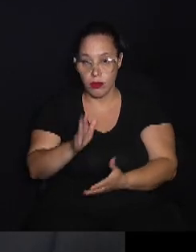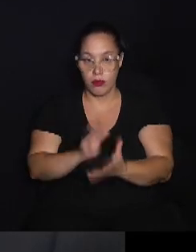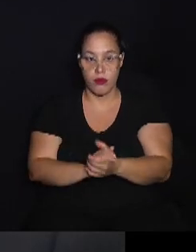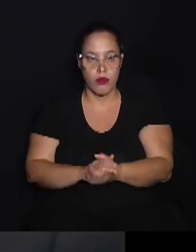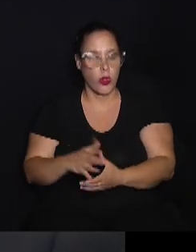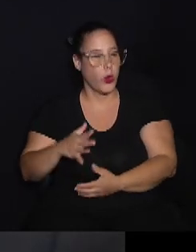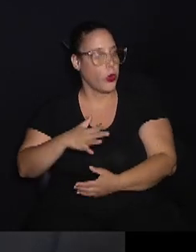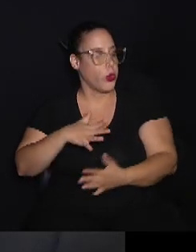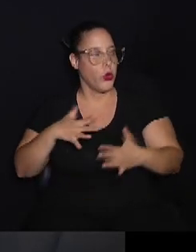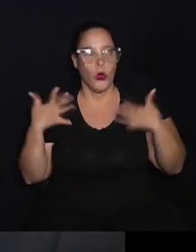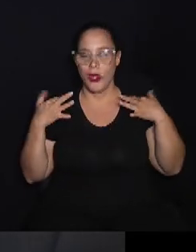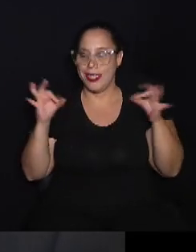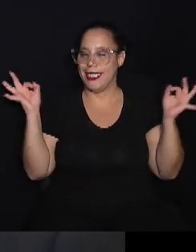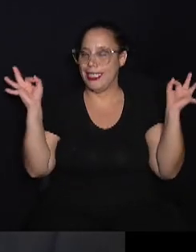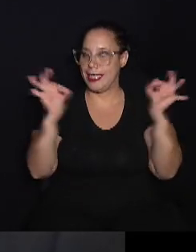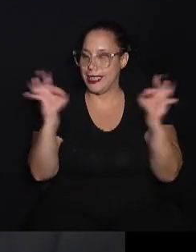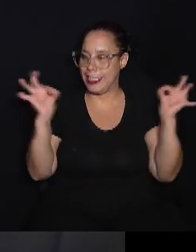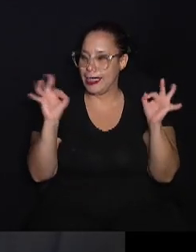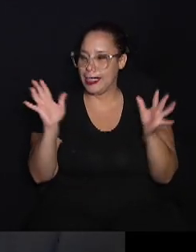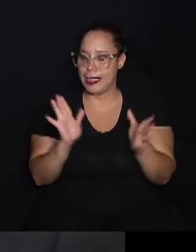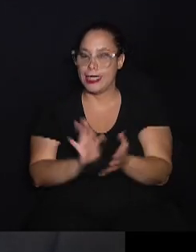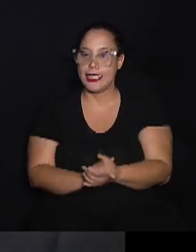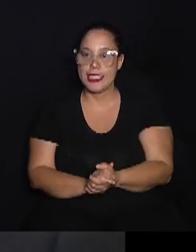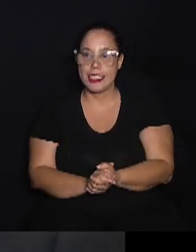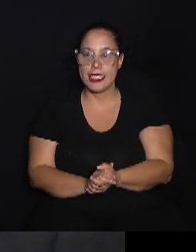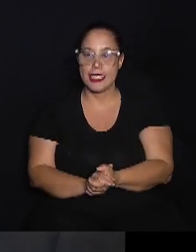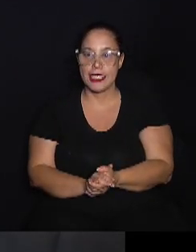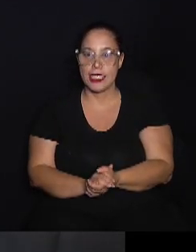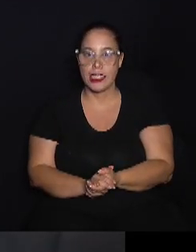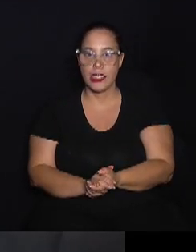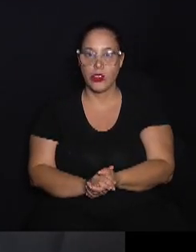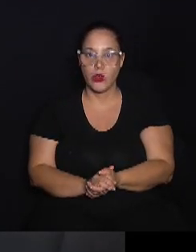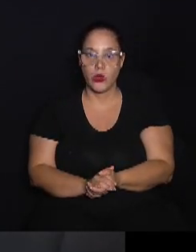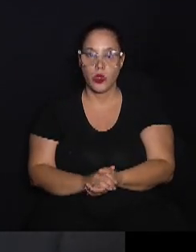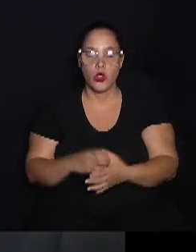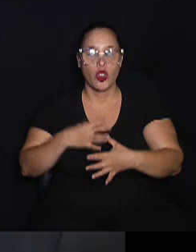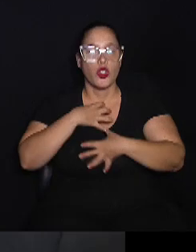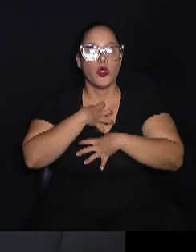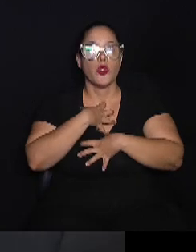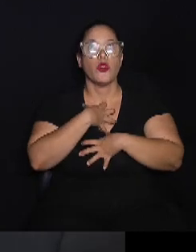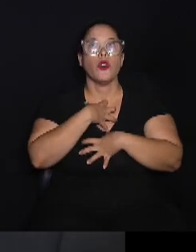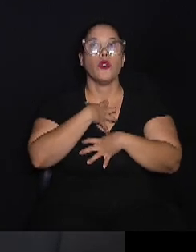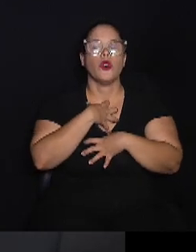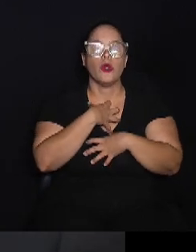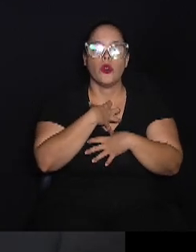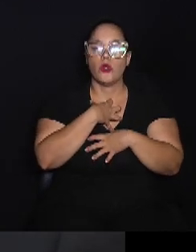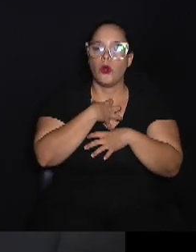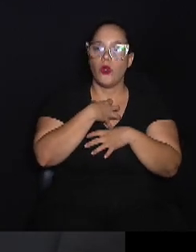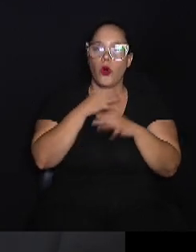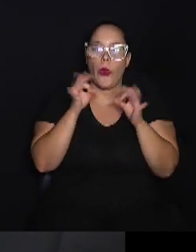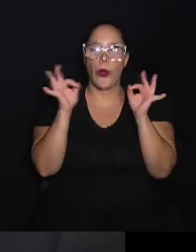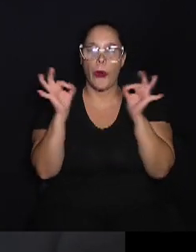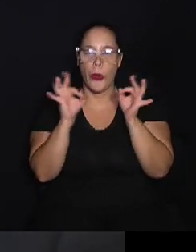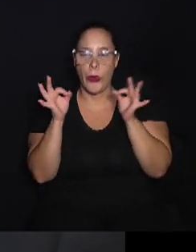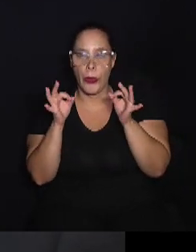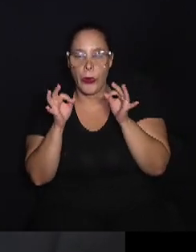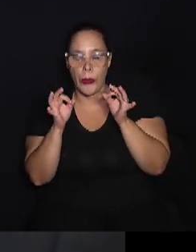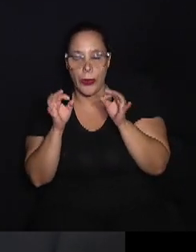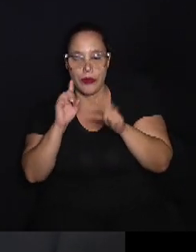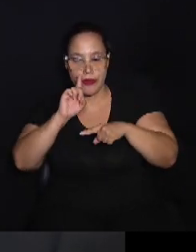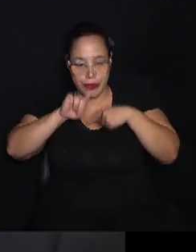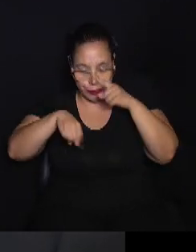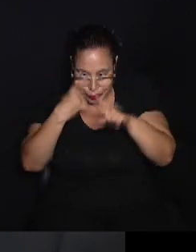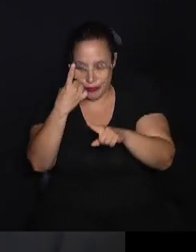grande alegria e satisfação e com um sentimento né de realização que